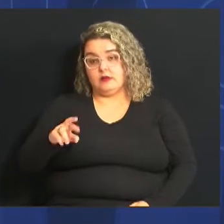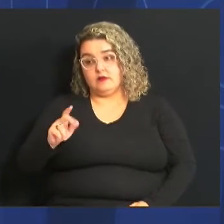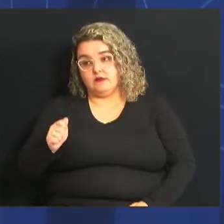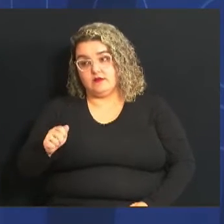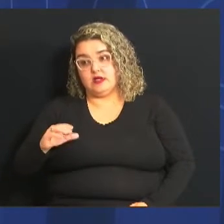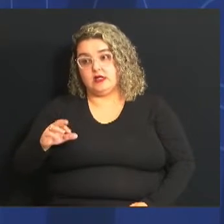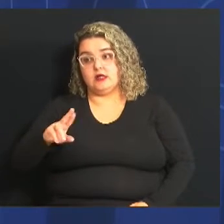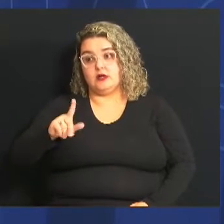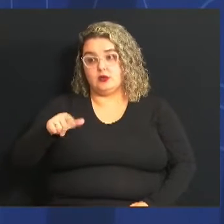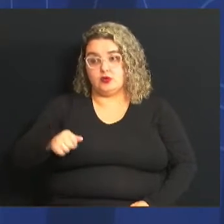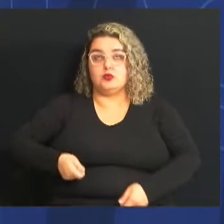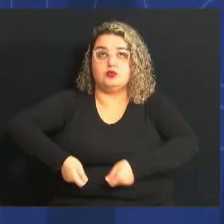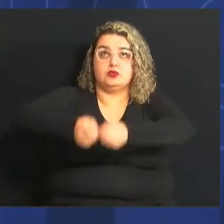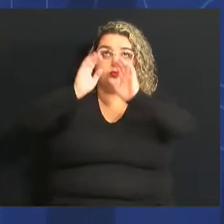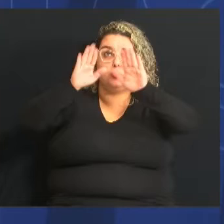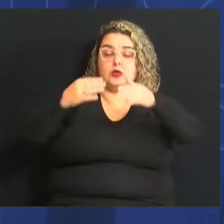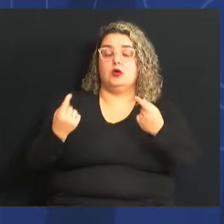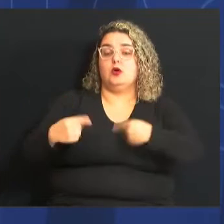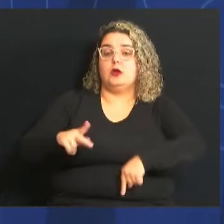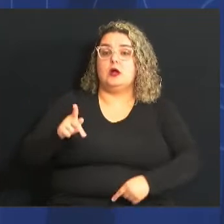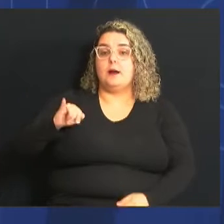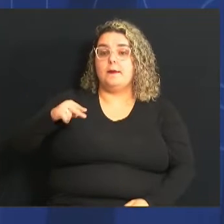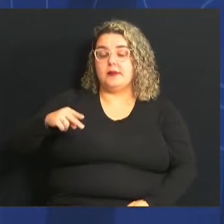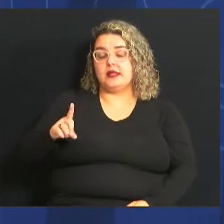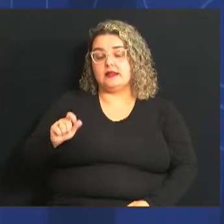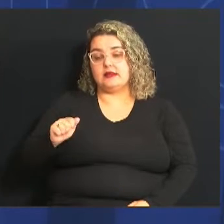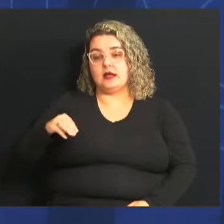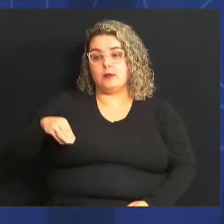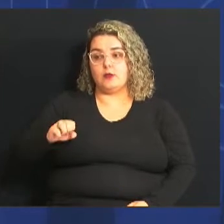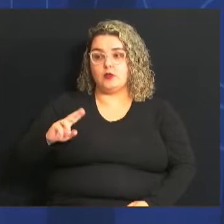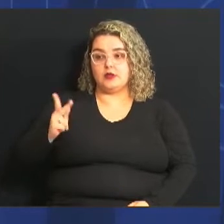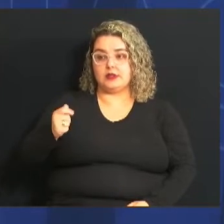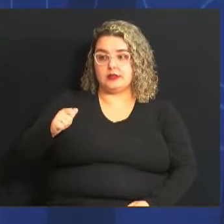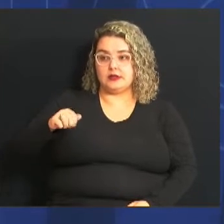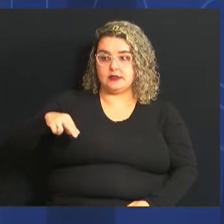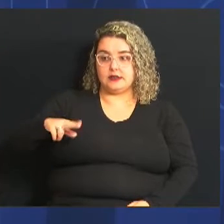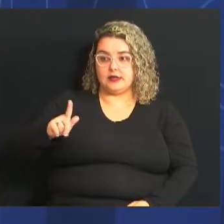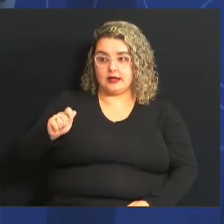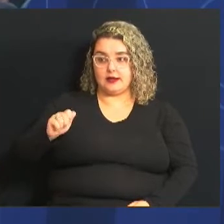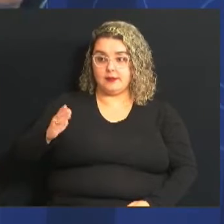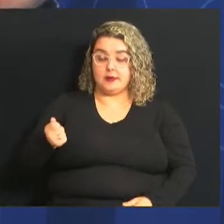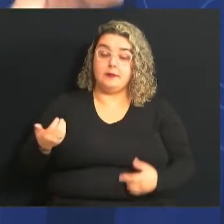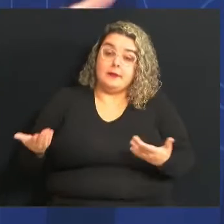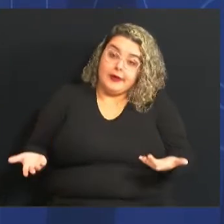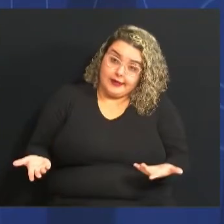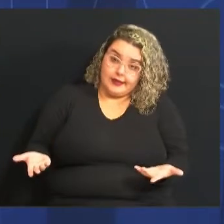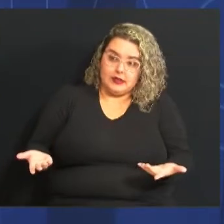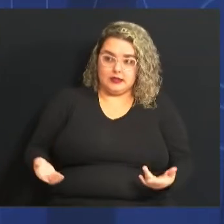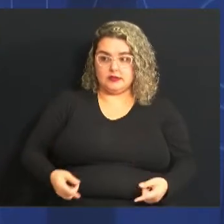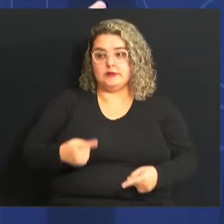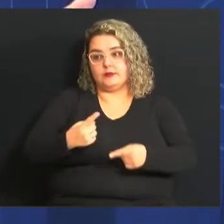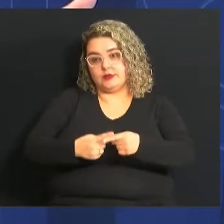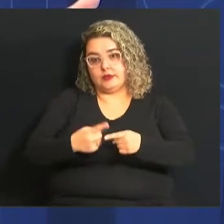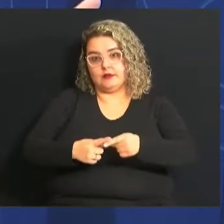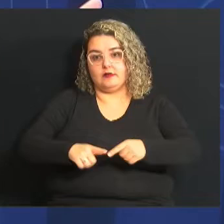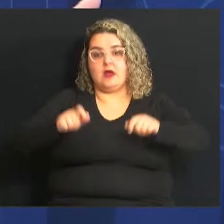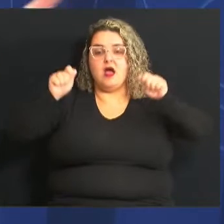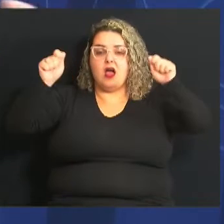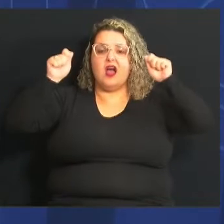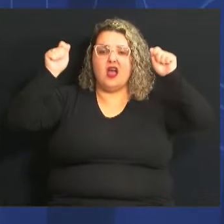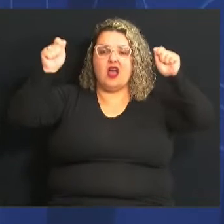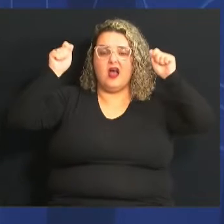e a equipe de Pindamonhangaba aqui em Campinas pelo Campeonato Paulista Feminino. Mas por conta das manifestações que